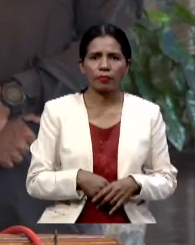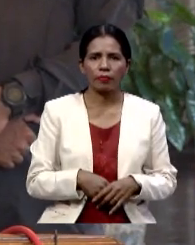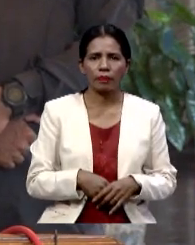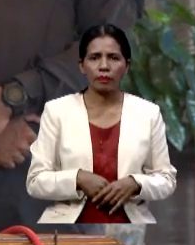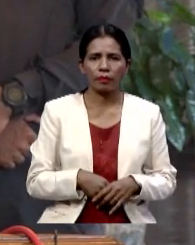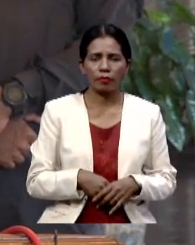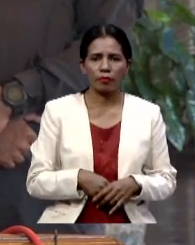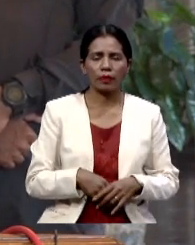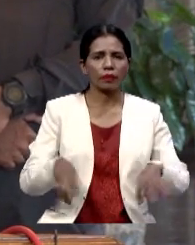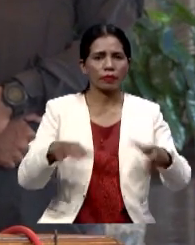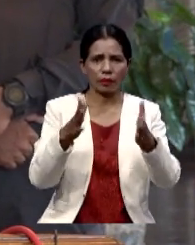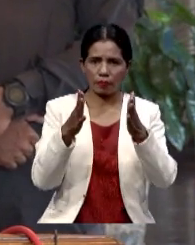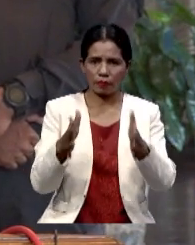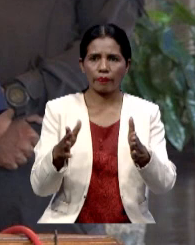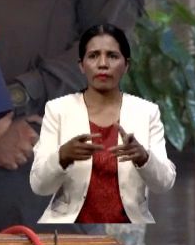recursos humanos